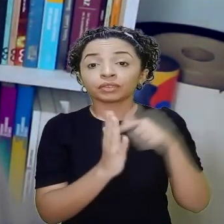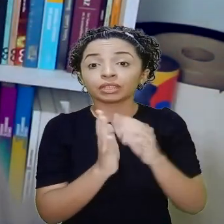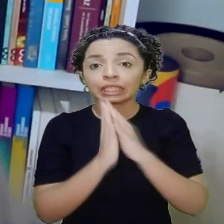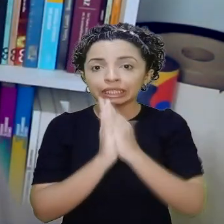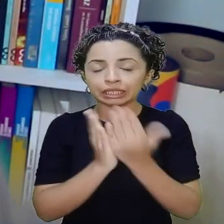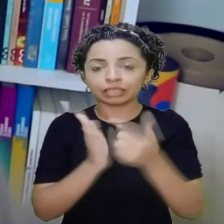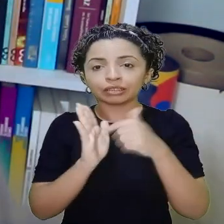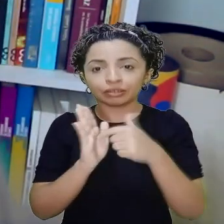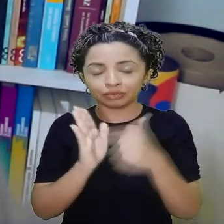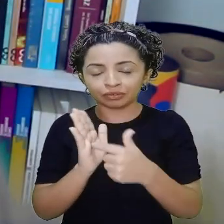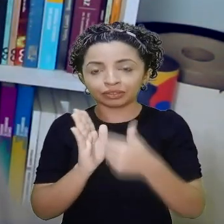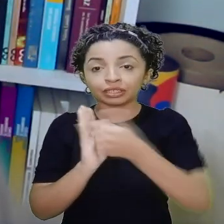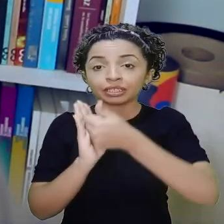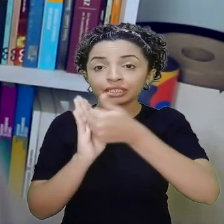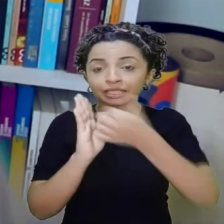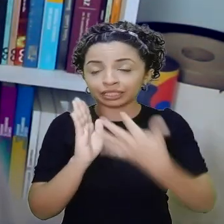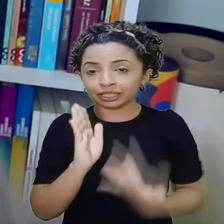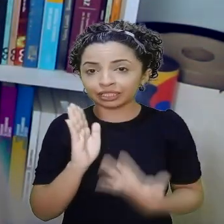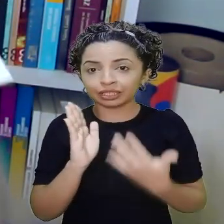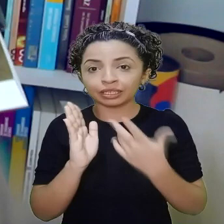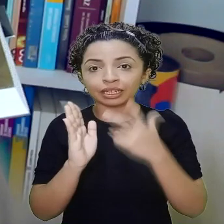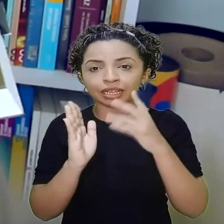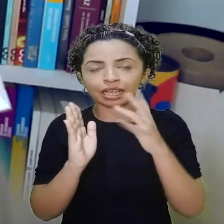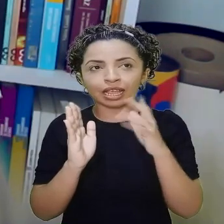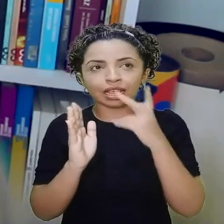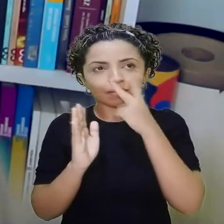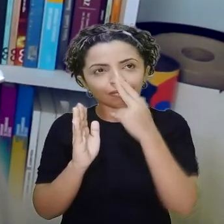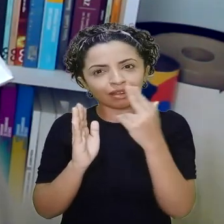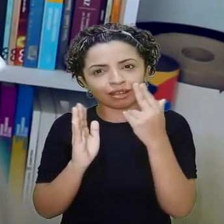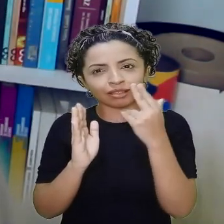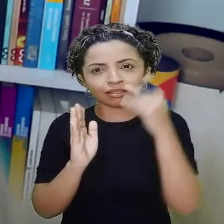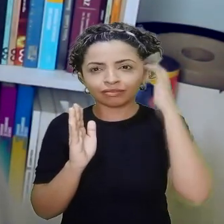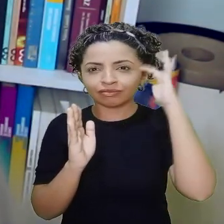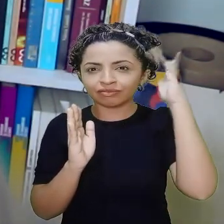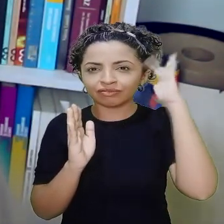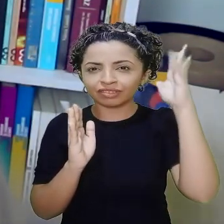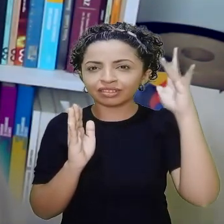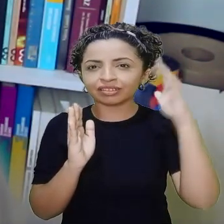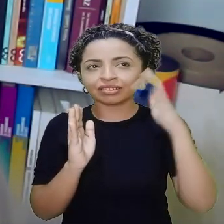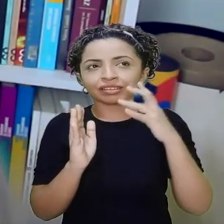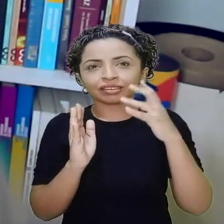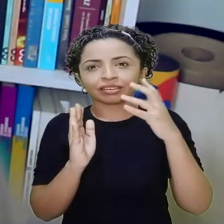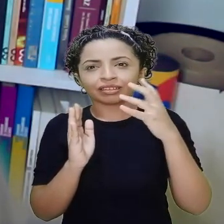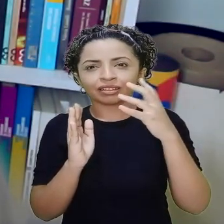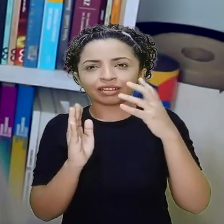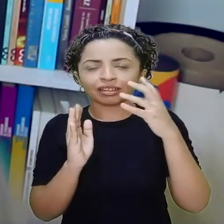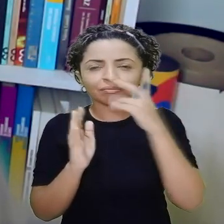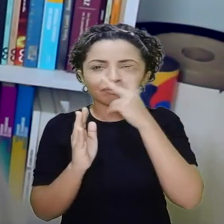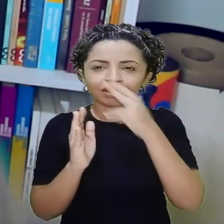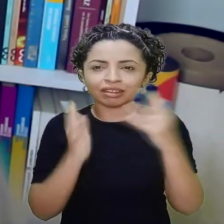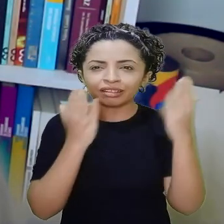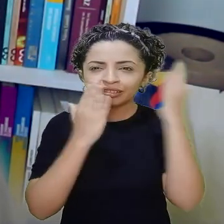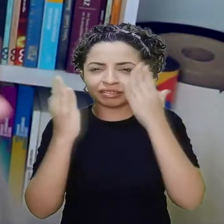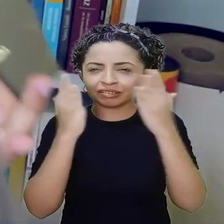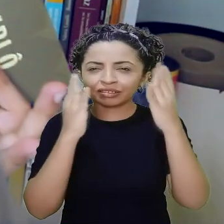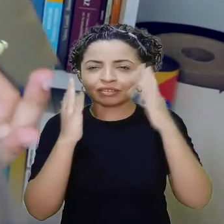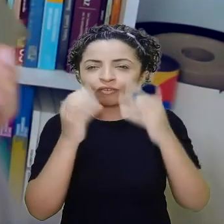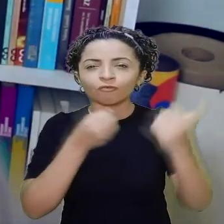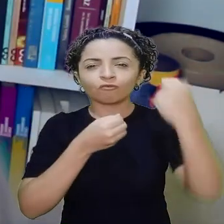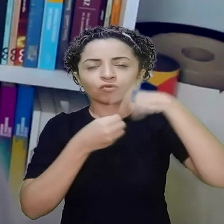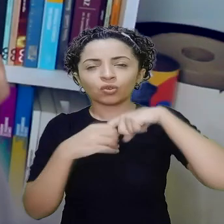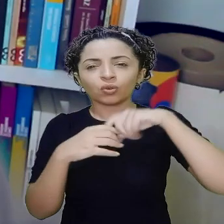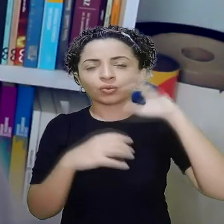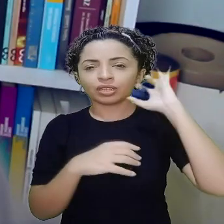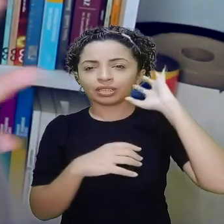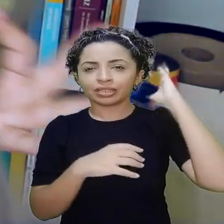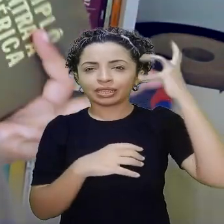Humana, esse livro de 2004 aqui é um verdadeiro primor, que ele faz uma ficção,